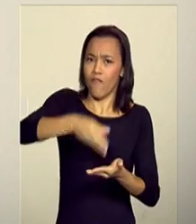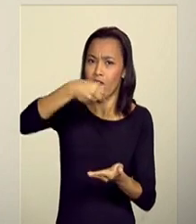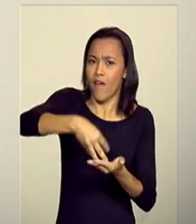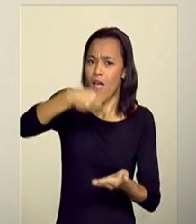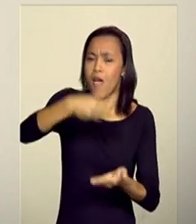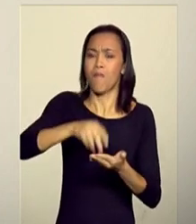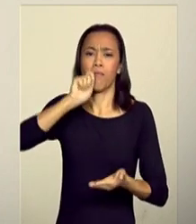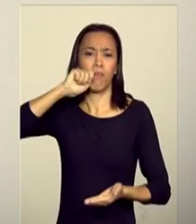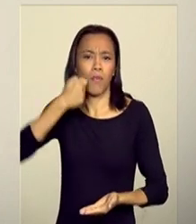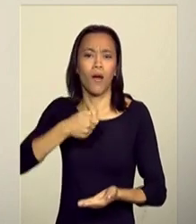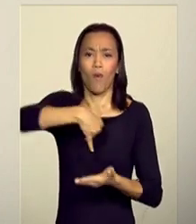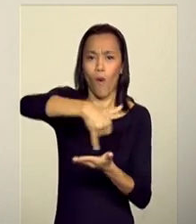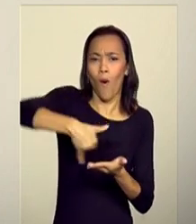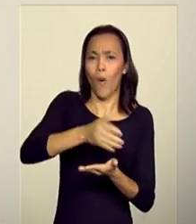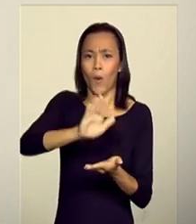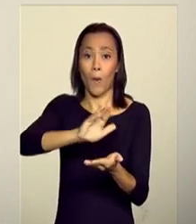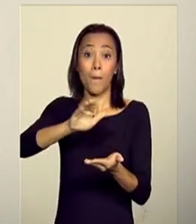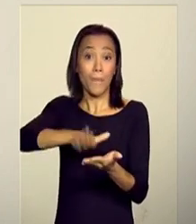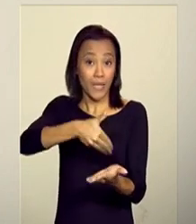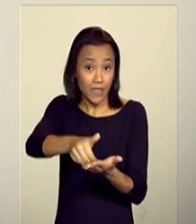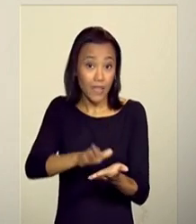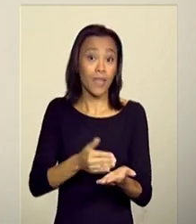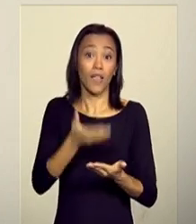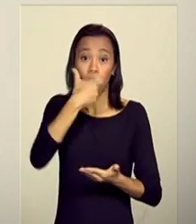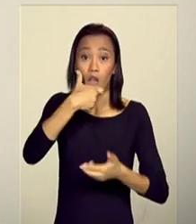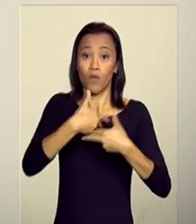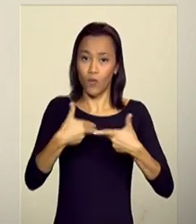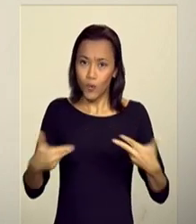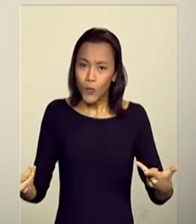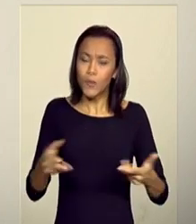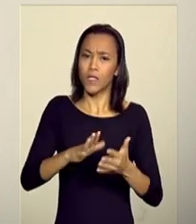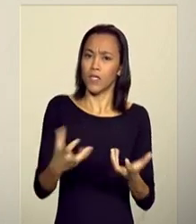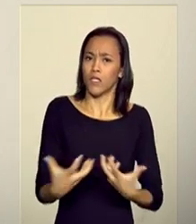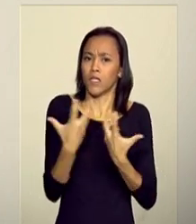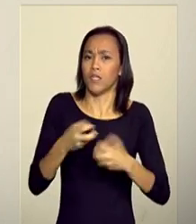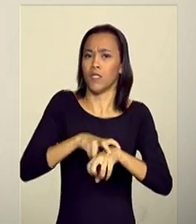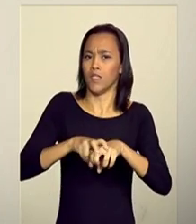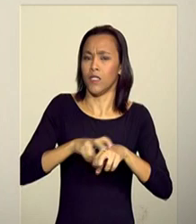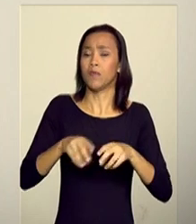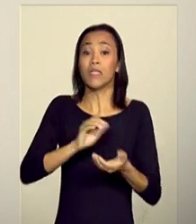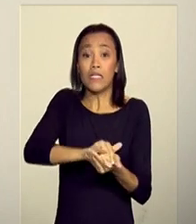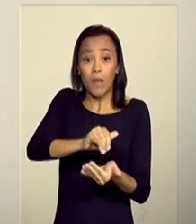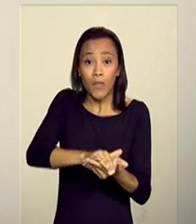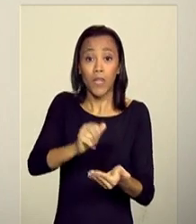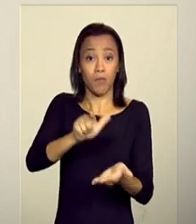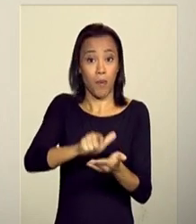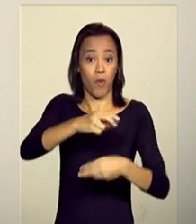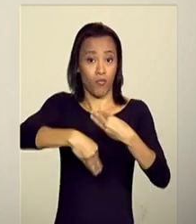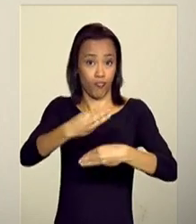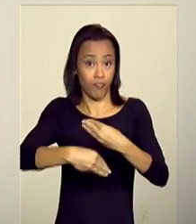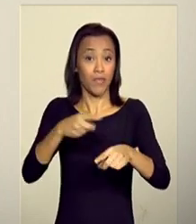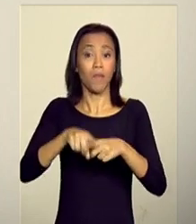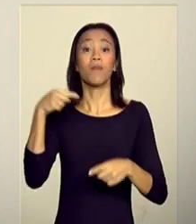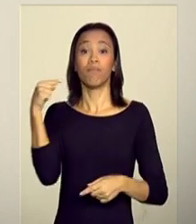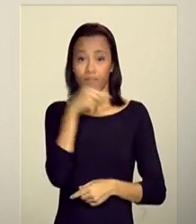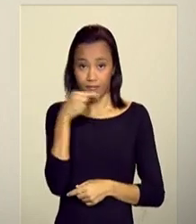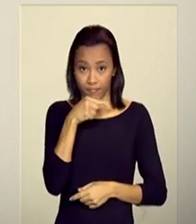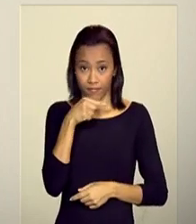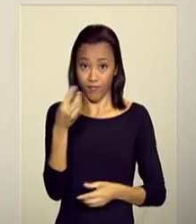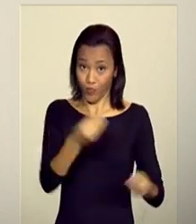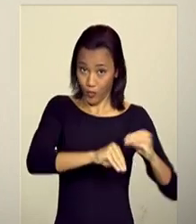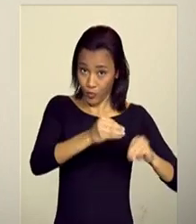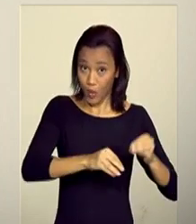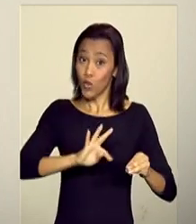farinhas pão óleo manteiga frutas legumes sabonete papel higiênico e pasta de